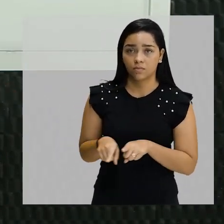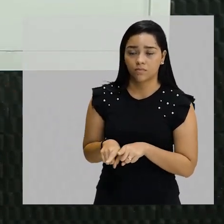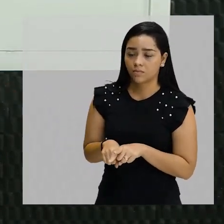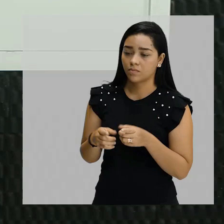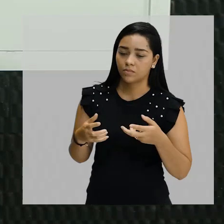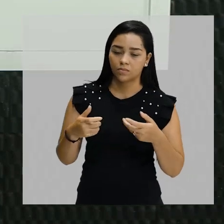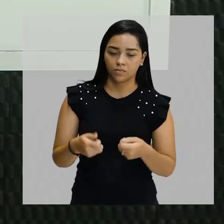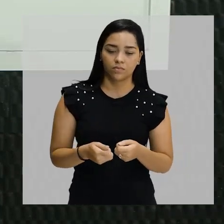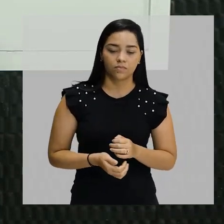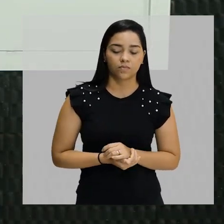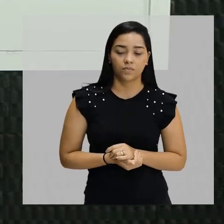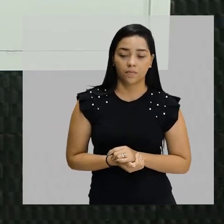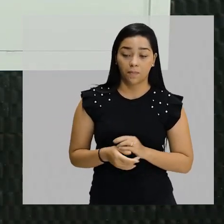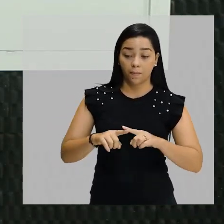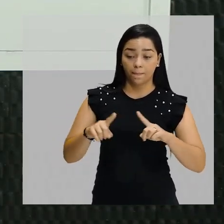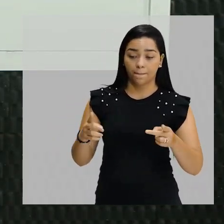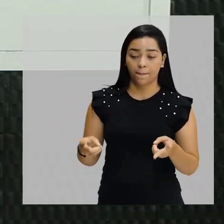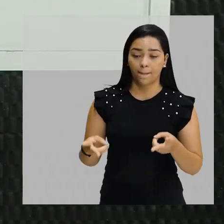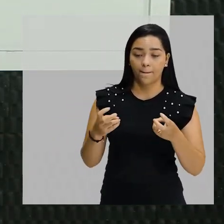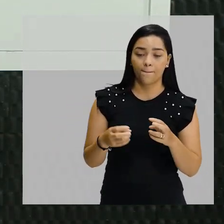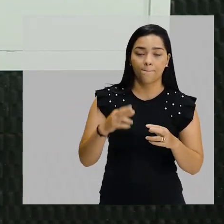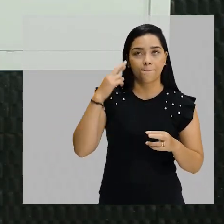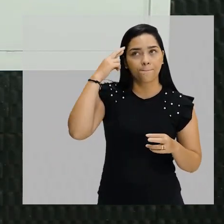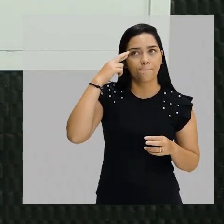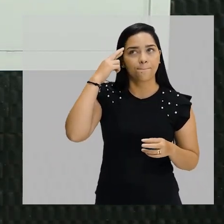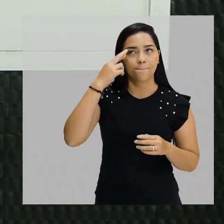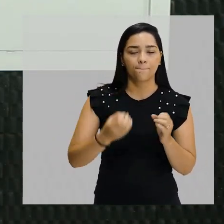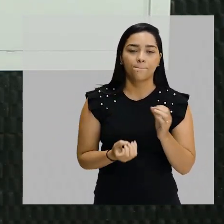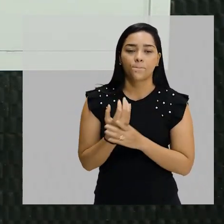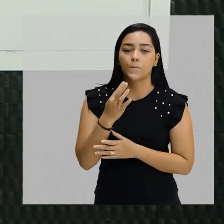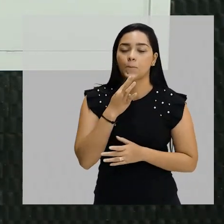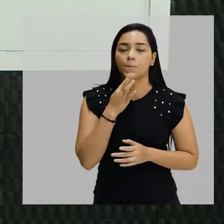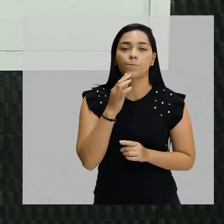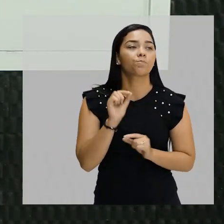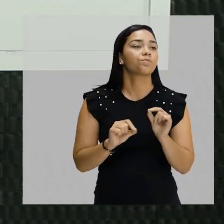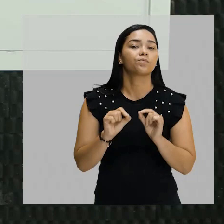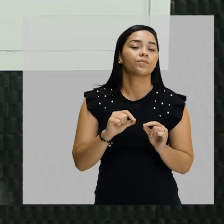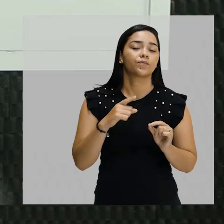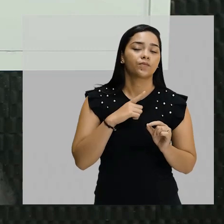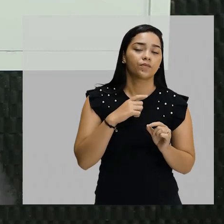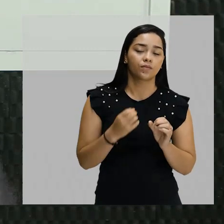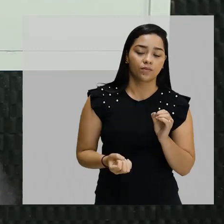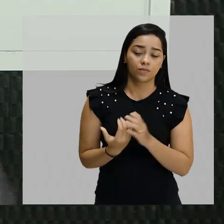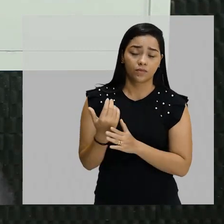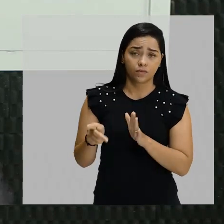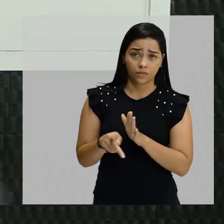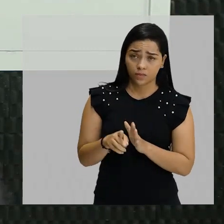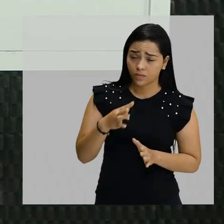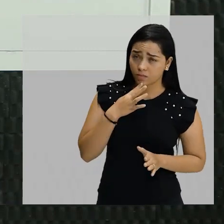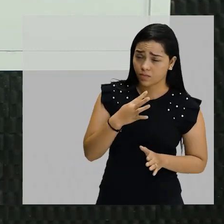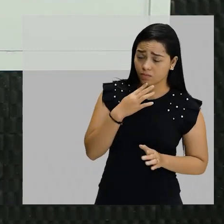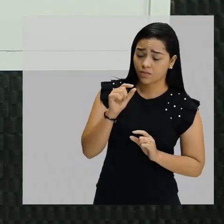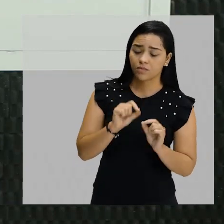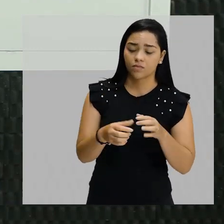compõem tudo isso Tá Mas veja só racionalismo enquanto a origem do conhecimento ele fala o que Professor o racionalismo enquanto a origem do conhecimento